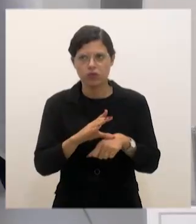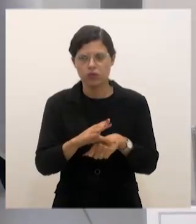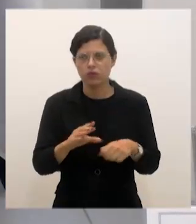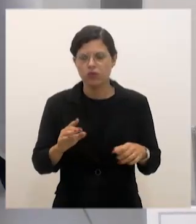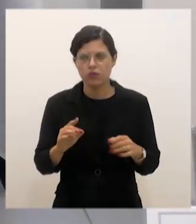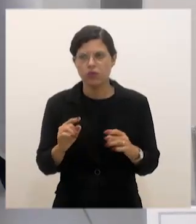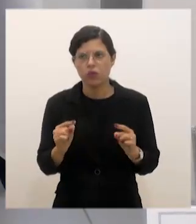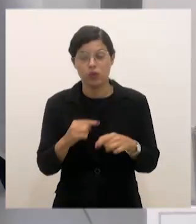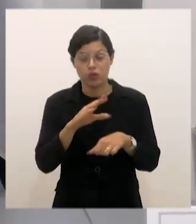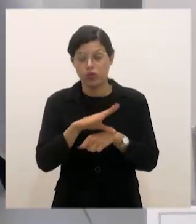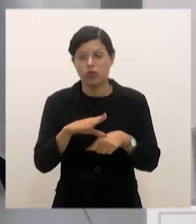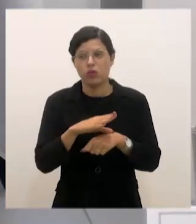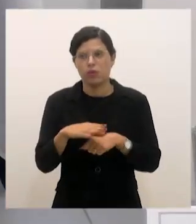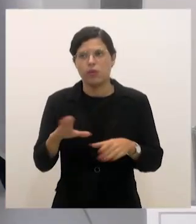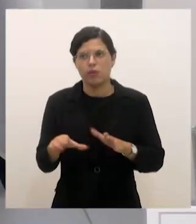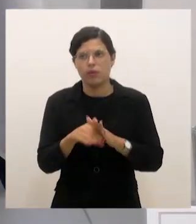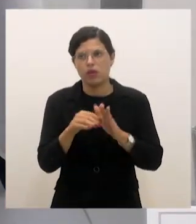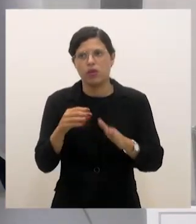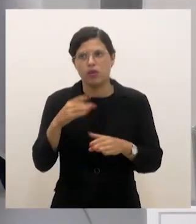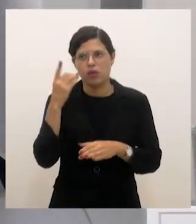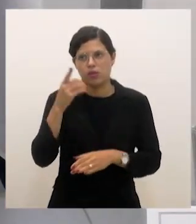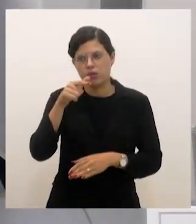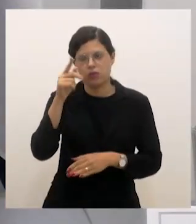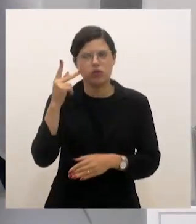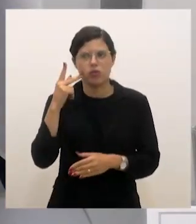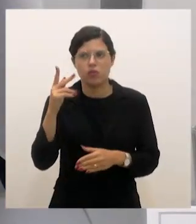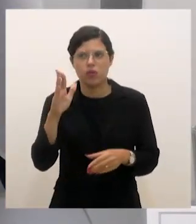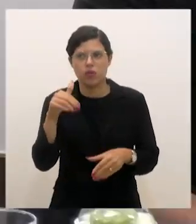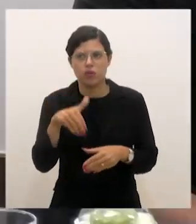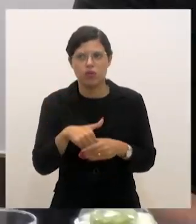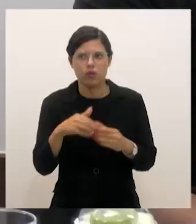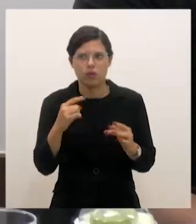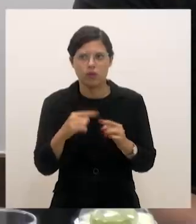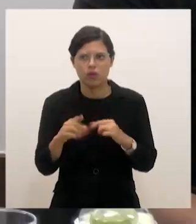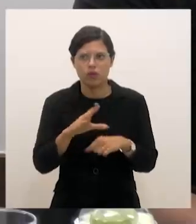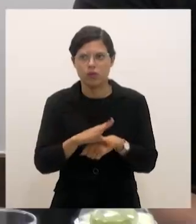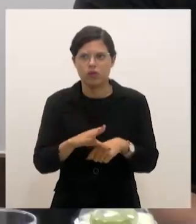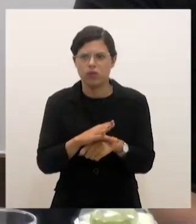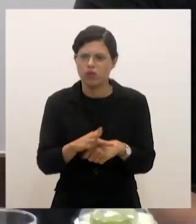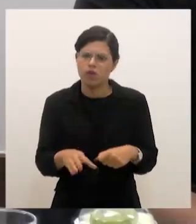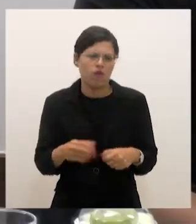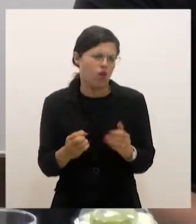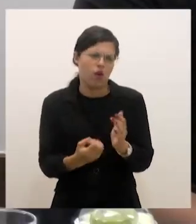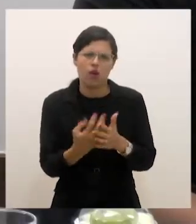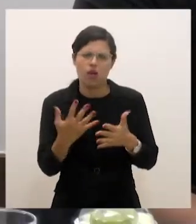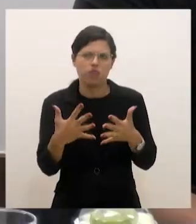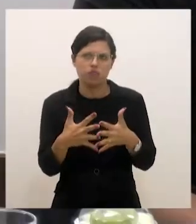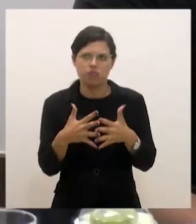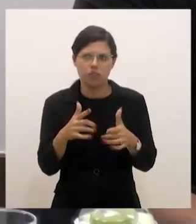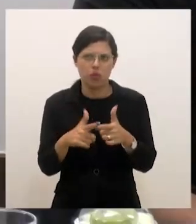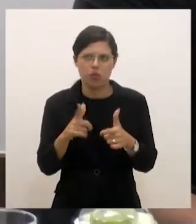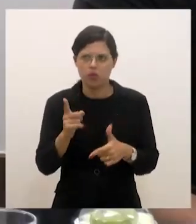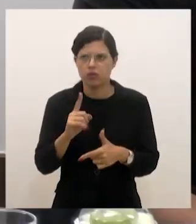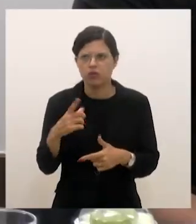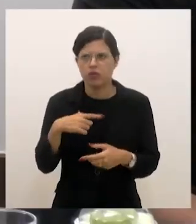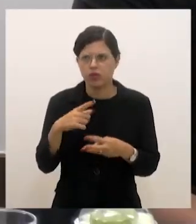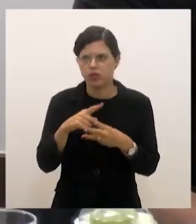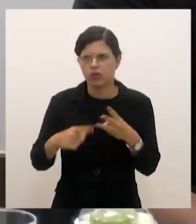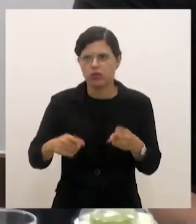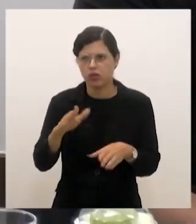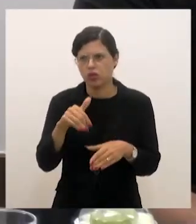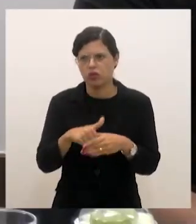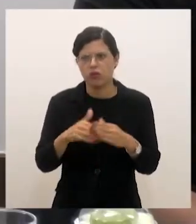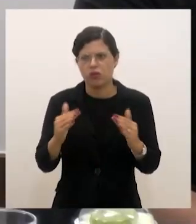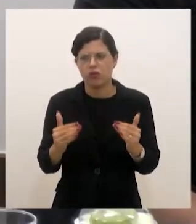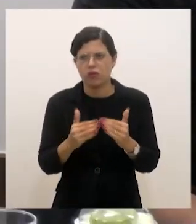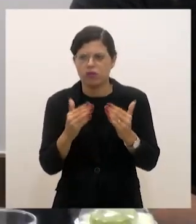o voto divergente pela inconstitucionalidade. Não vou criar polêmica, não. Polêmica é bom, deputado. Já tem 3 votos a favor, sem problema nenhum. Então